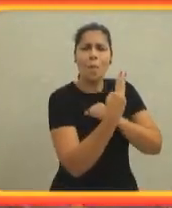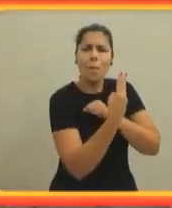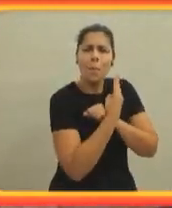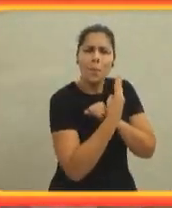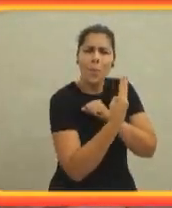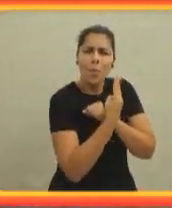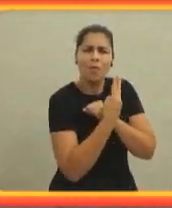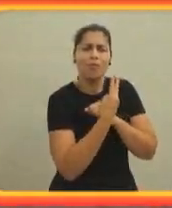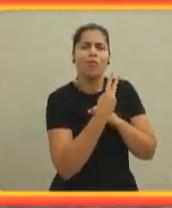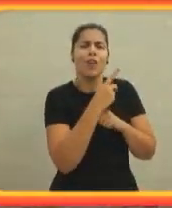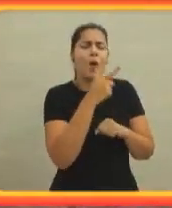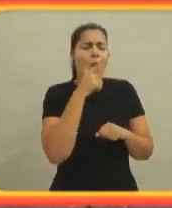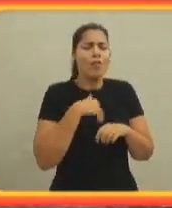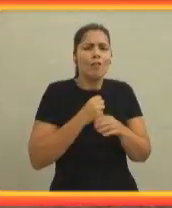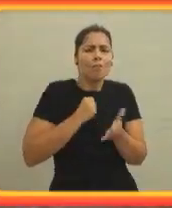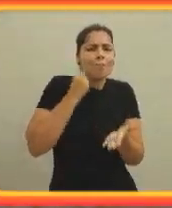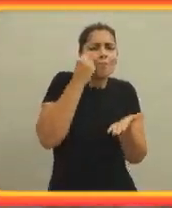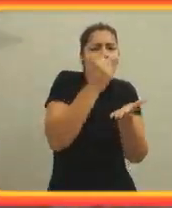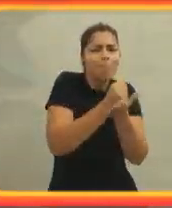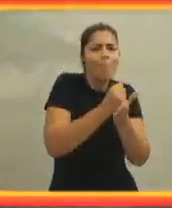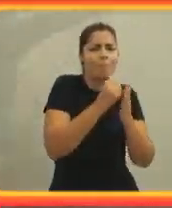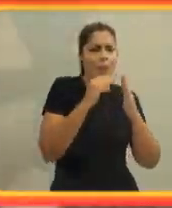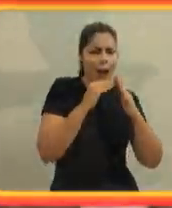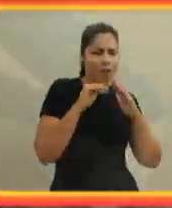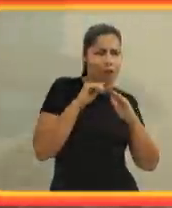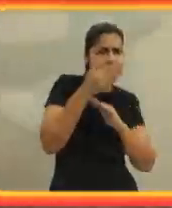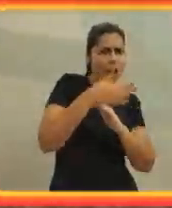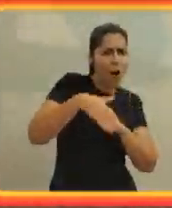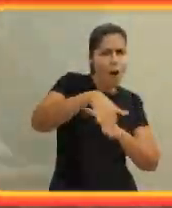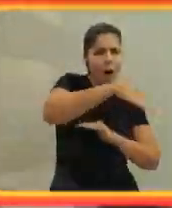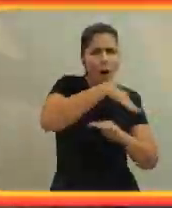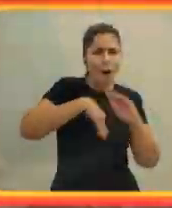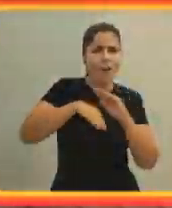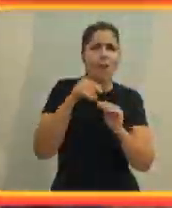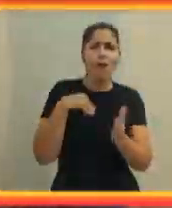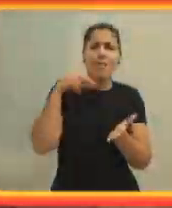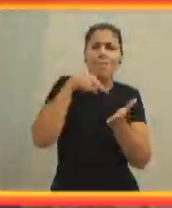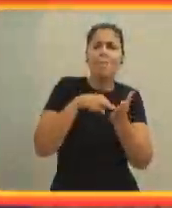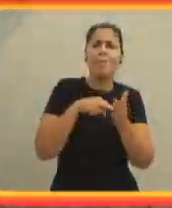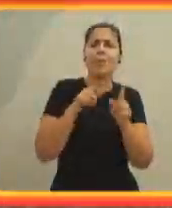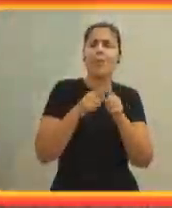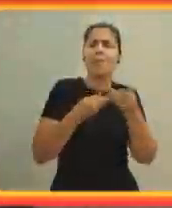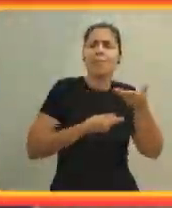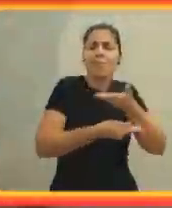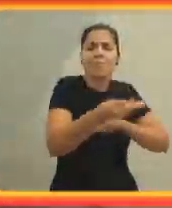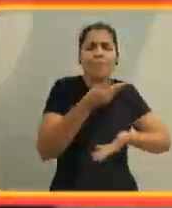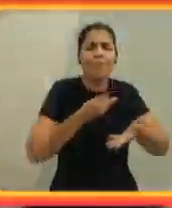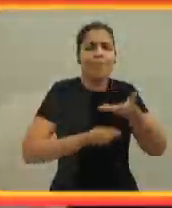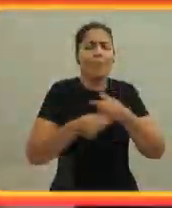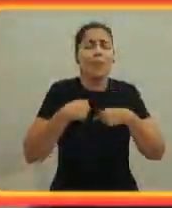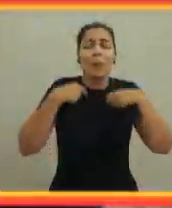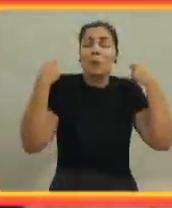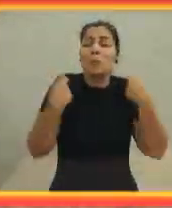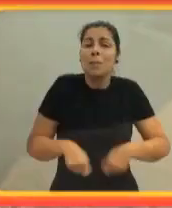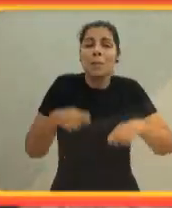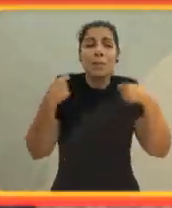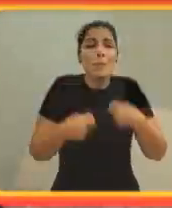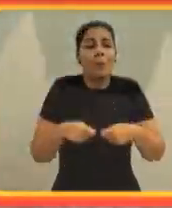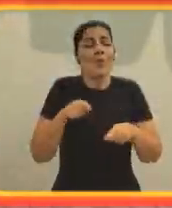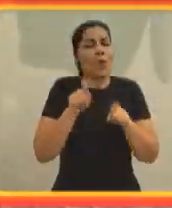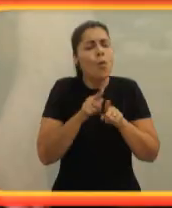Ela tem 7 anos e é a que me protege, me tira de casa e me traz de volta, são e salvo, sempre que eu preciso fazer